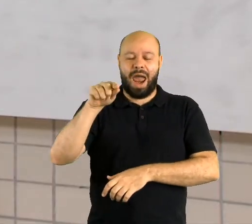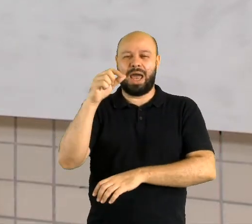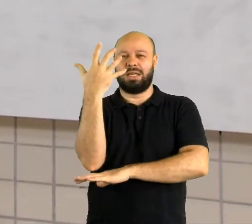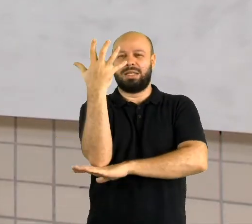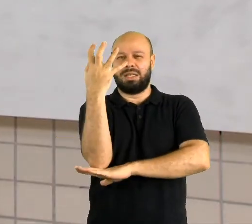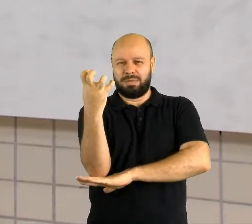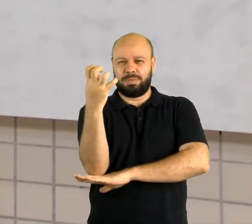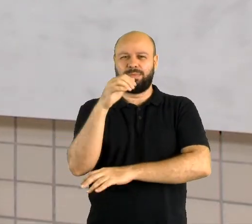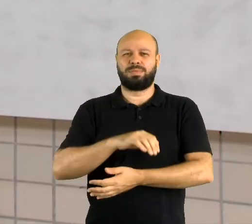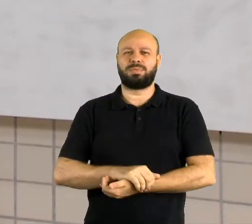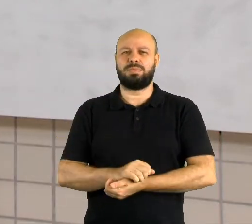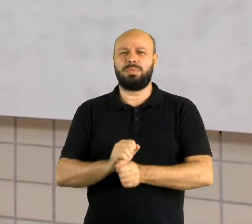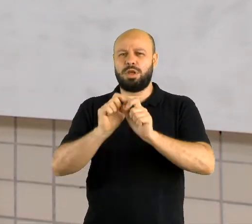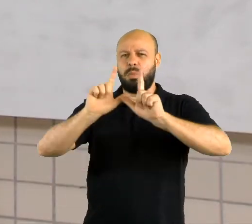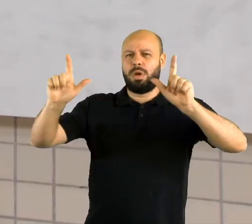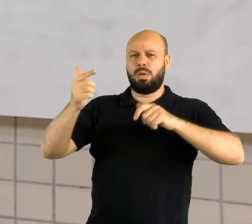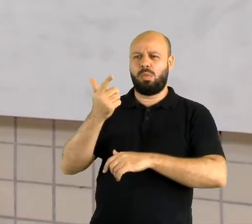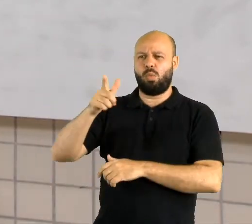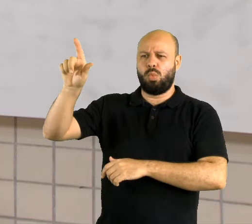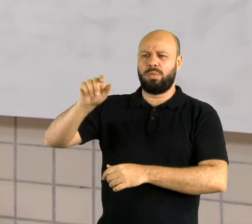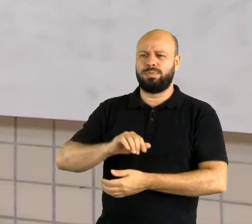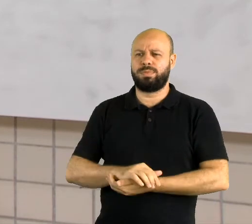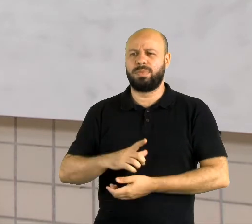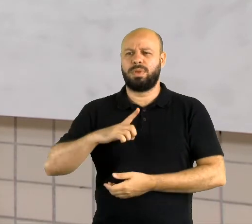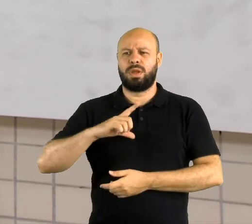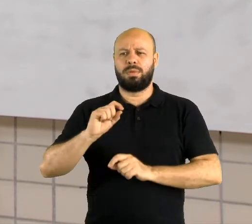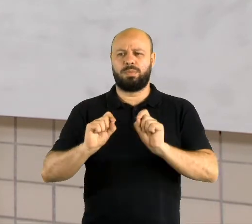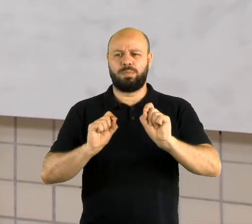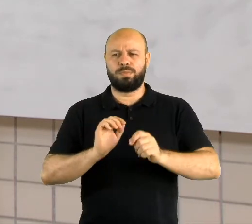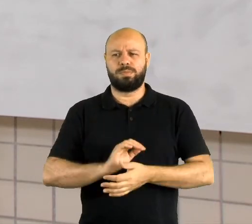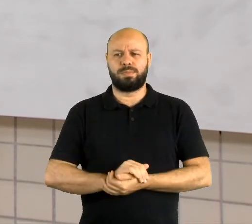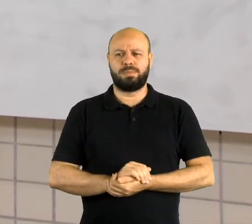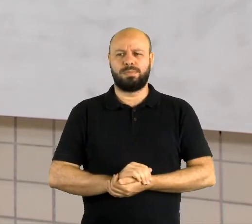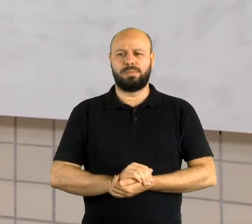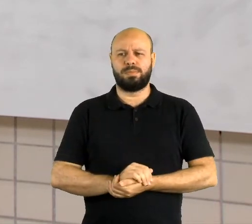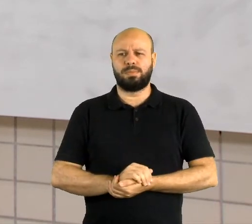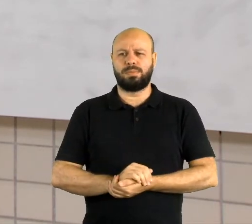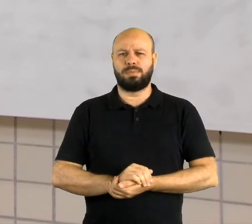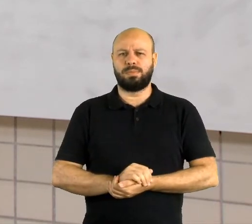vou mostrar, vamos no próximo slide. Opa.